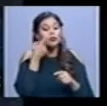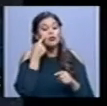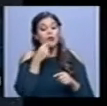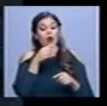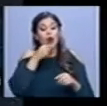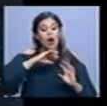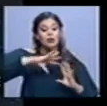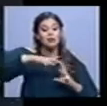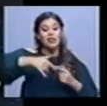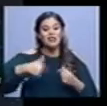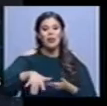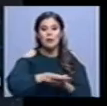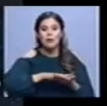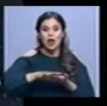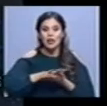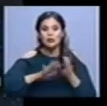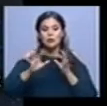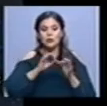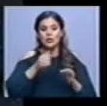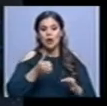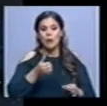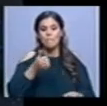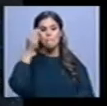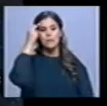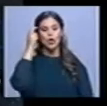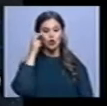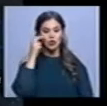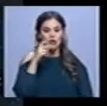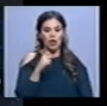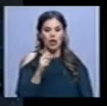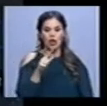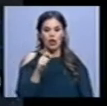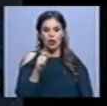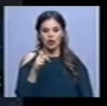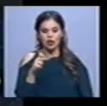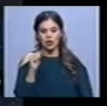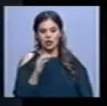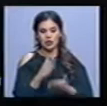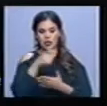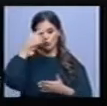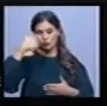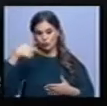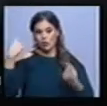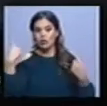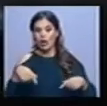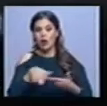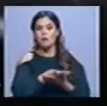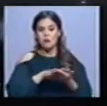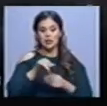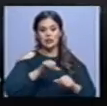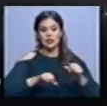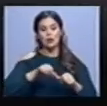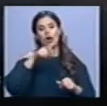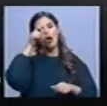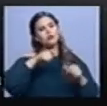que ele tem uma origem em processos biológicos. Desde as algas até aos humanos nós produzimos este composto químico e, portanto, os astrobiólogos estavam